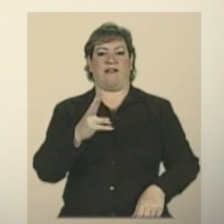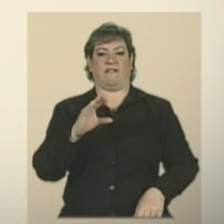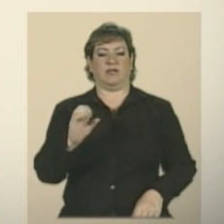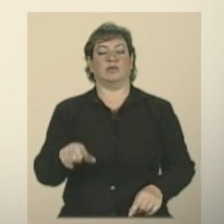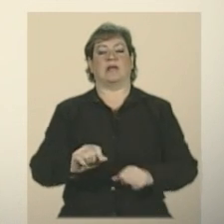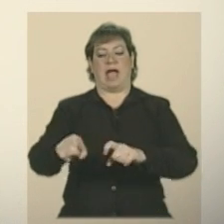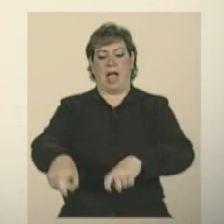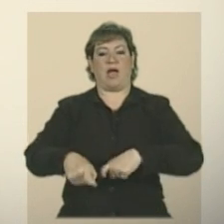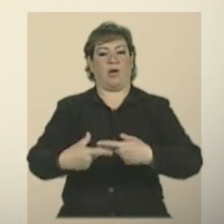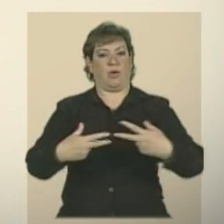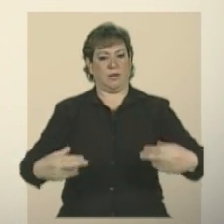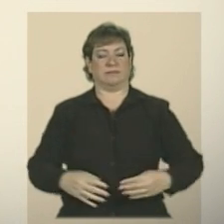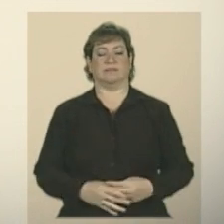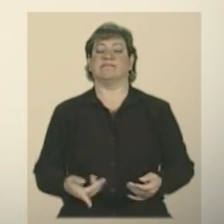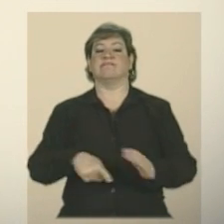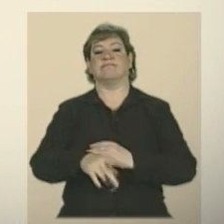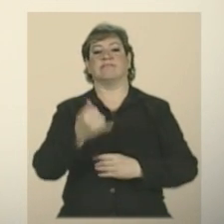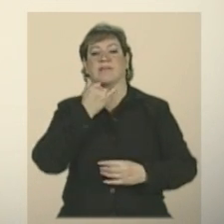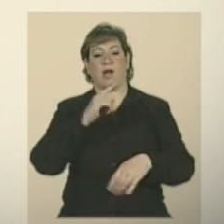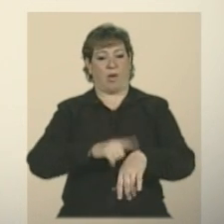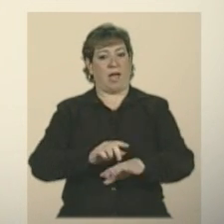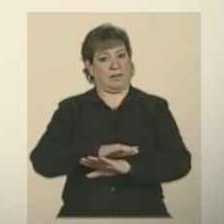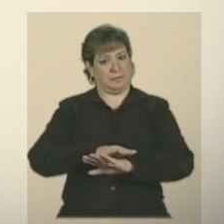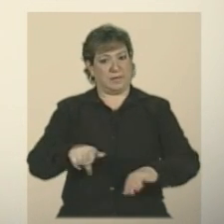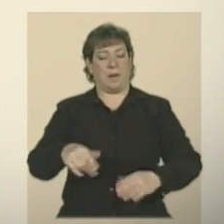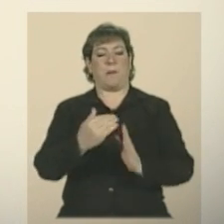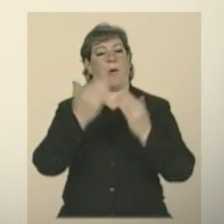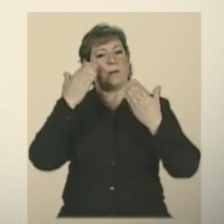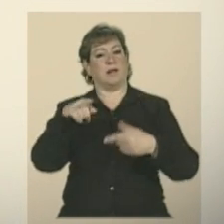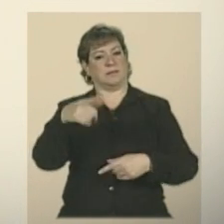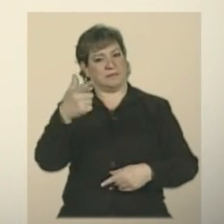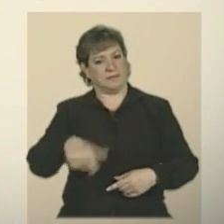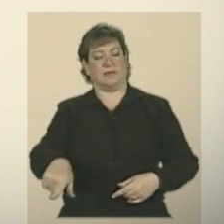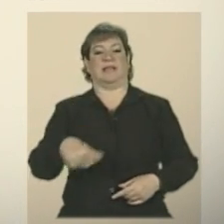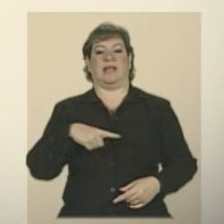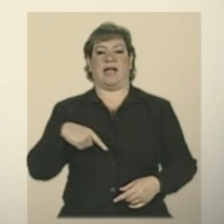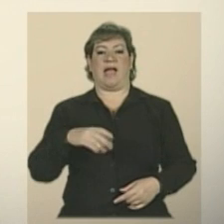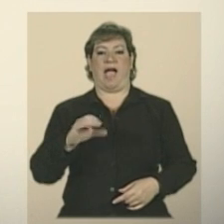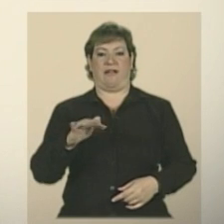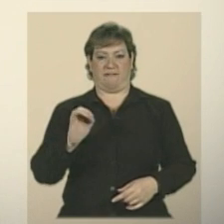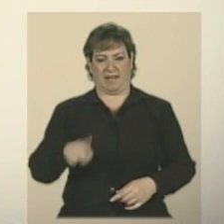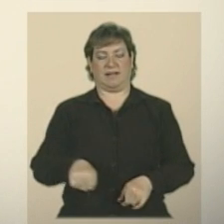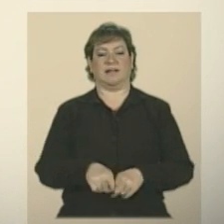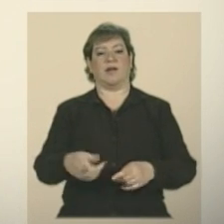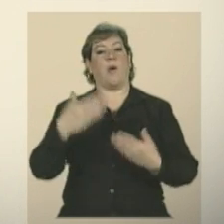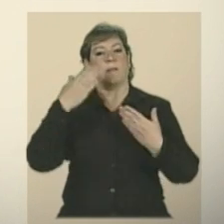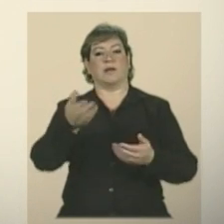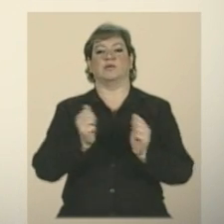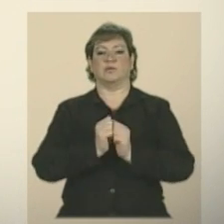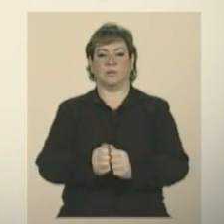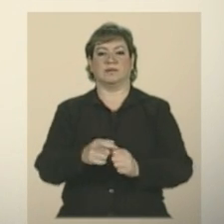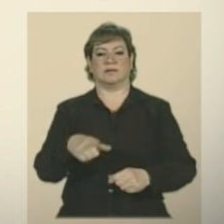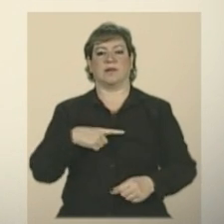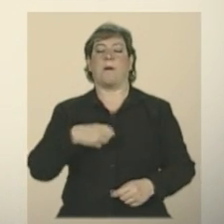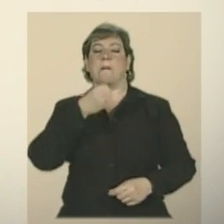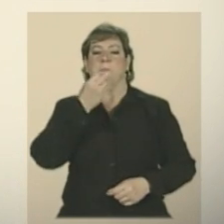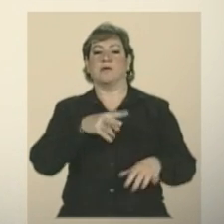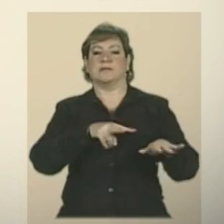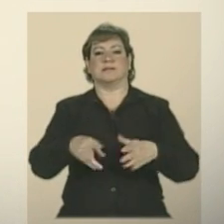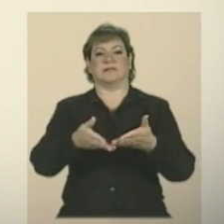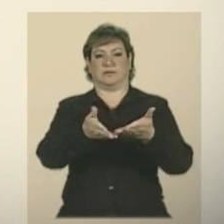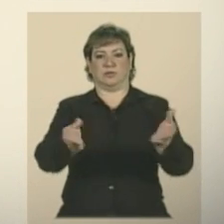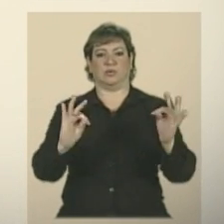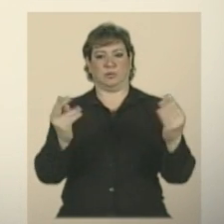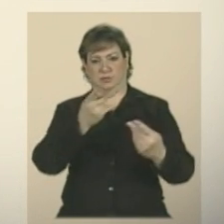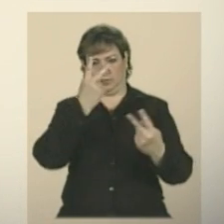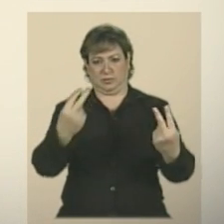nossa agricultura. Presidenta, infelizmente o nosso tempo chegou ao fim. Obrigado por mais esse café. Obrigada pela companhia, Luciano, e uma boa